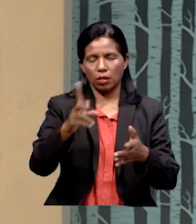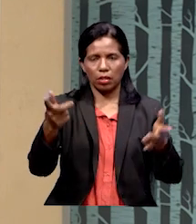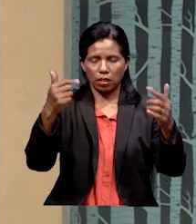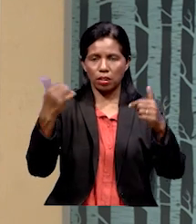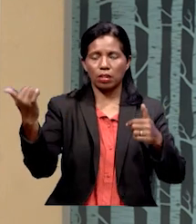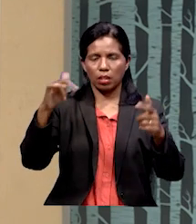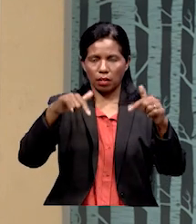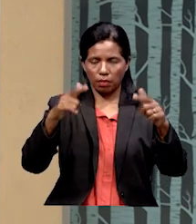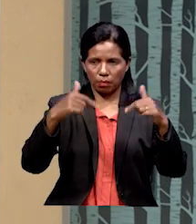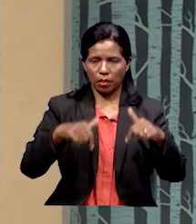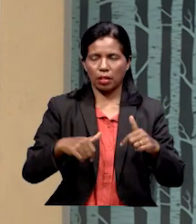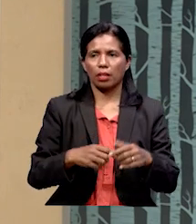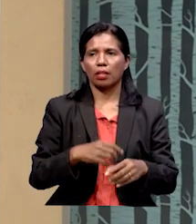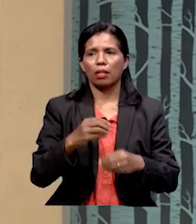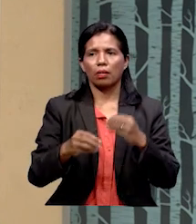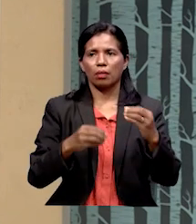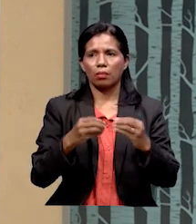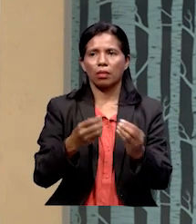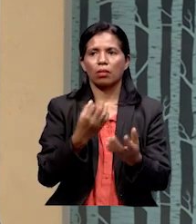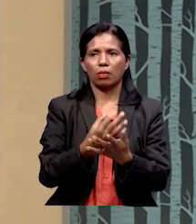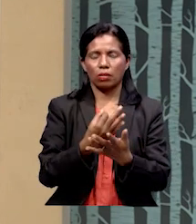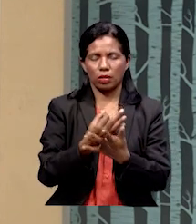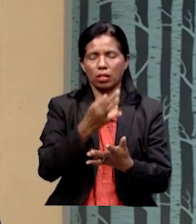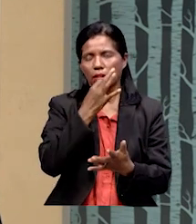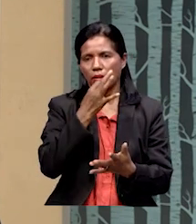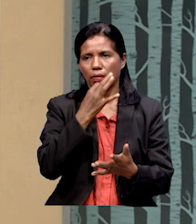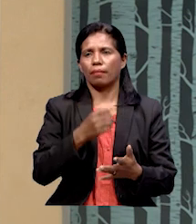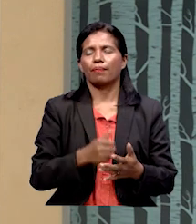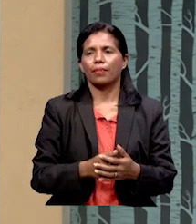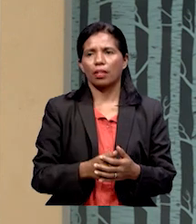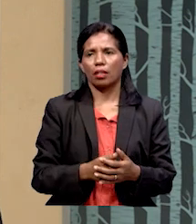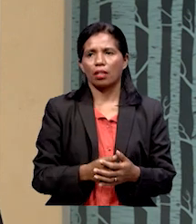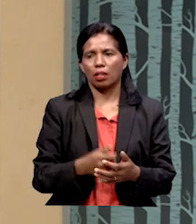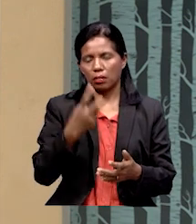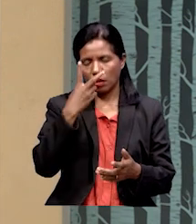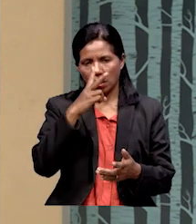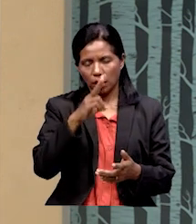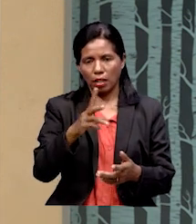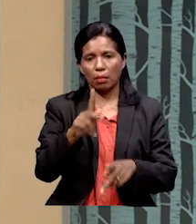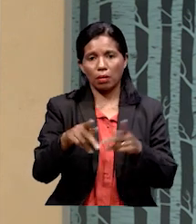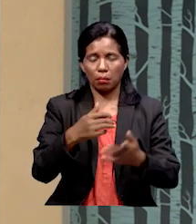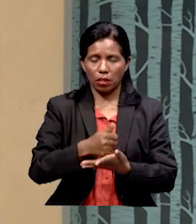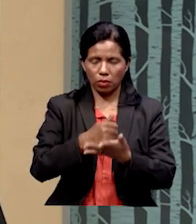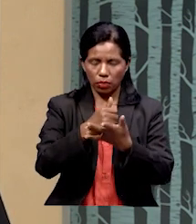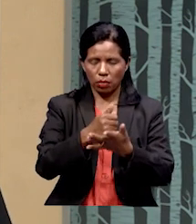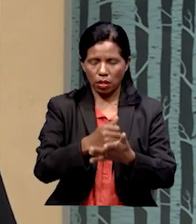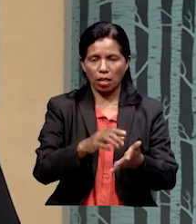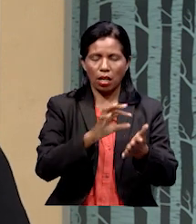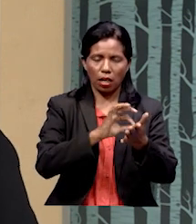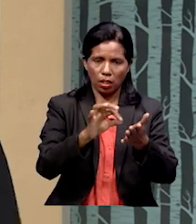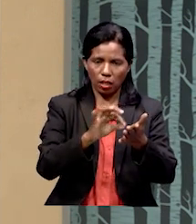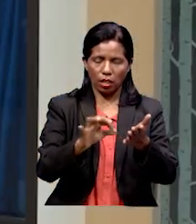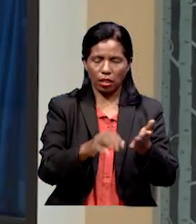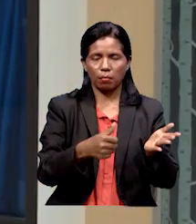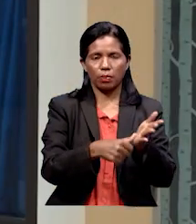se ene bah signifika sira presiden wasang hanin yang atau orsida adi do asisten ene bah maka orsida akomodai ya, pidi dat ada temen temen itu